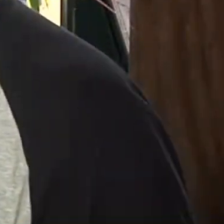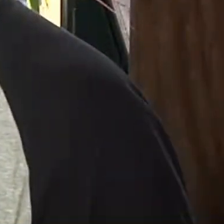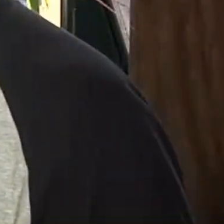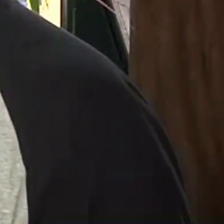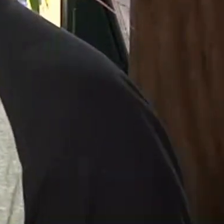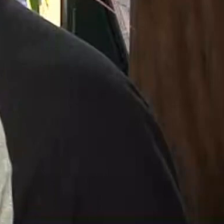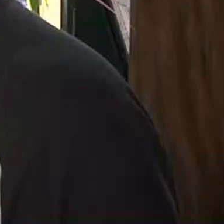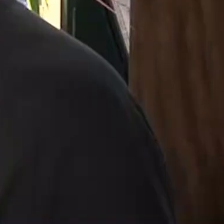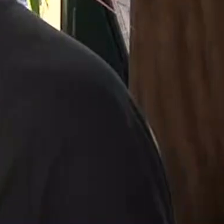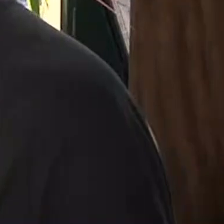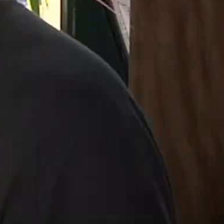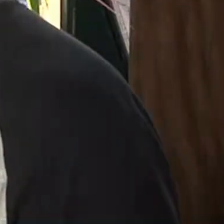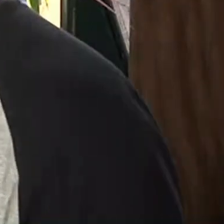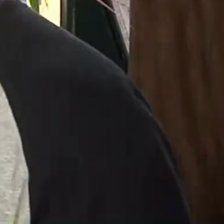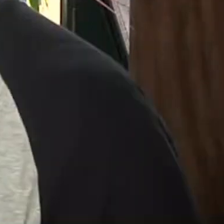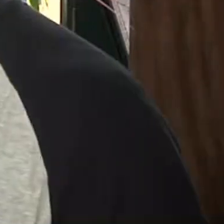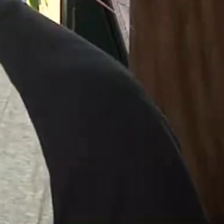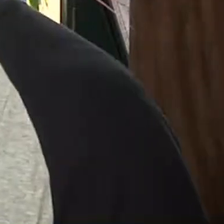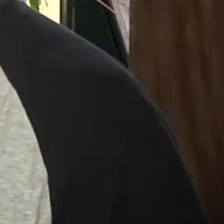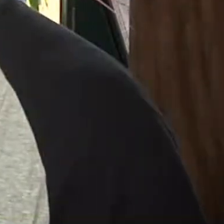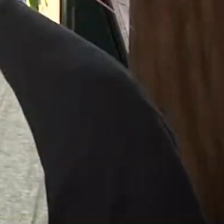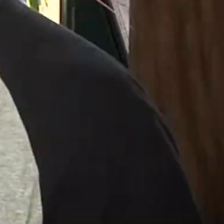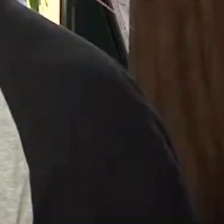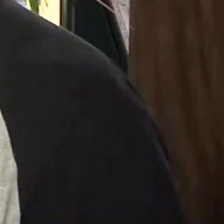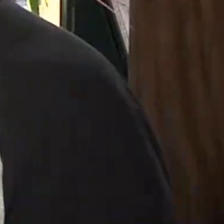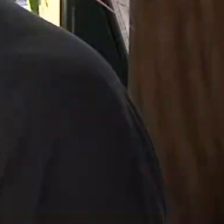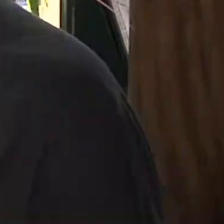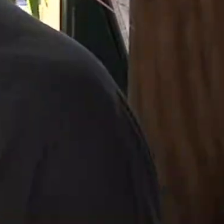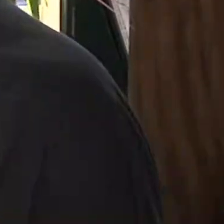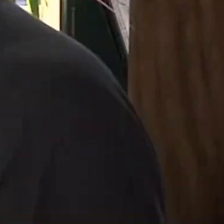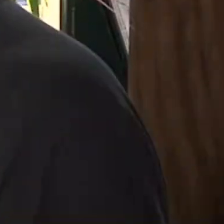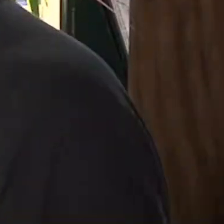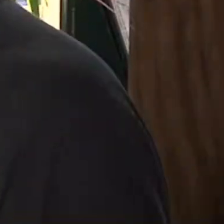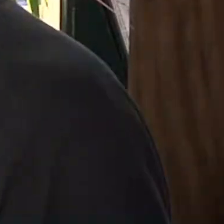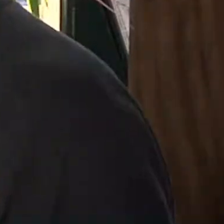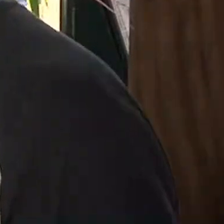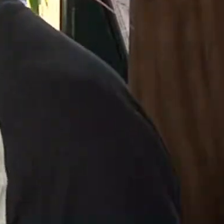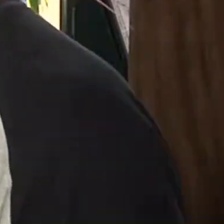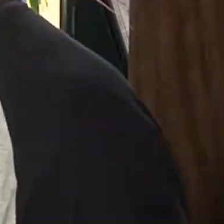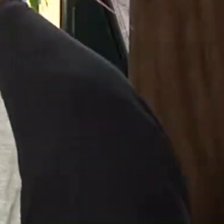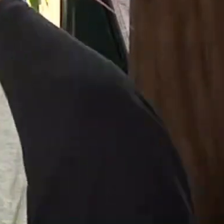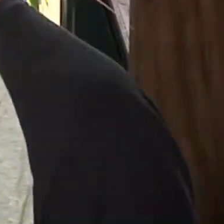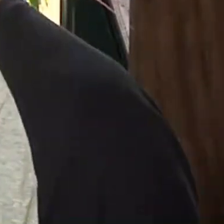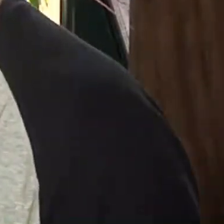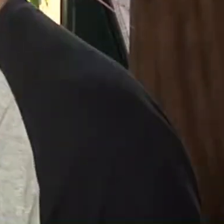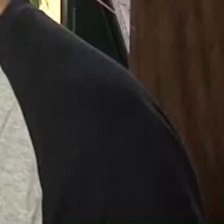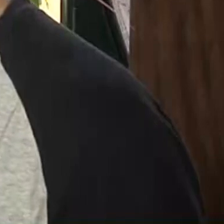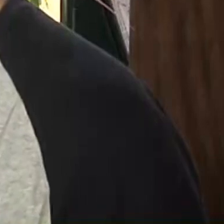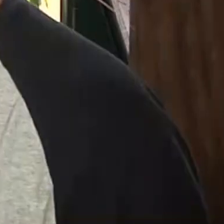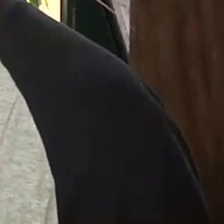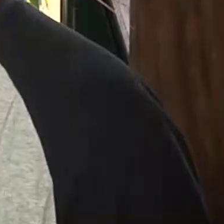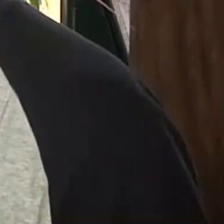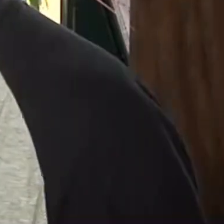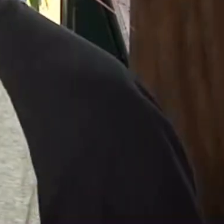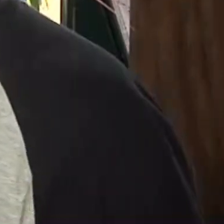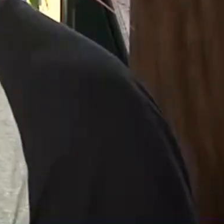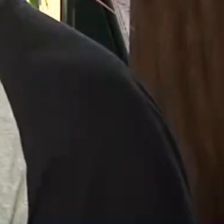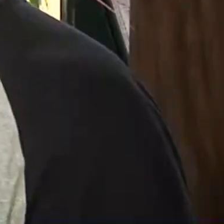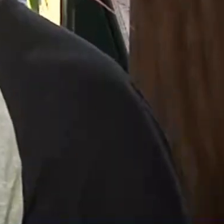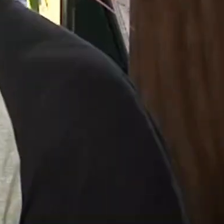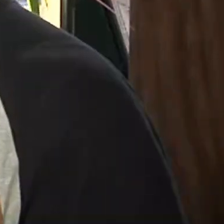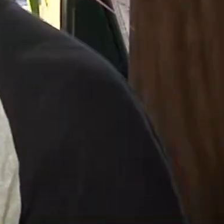eu vou fazer com ele, depende muito das palavras que eu vou fazer com ele, que eu vou dizer a ele, depende muito de como eu vou